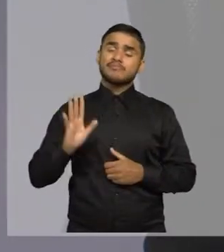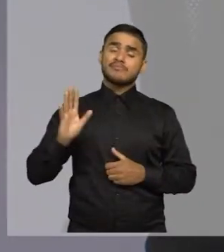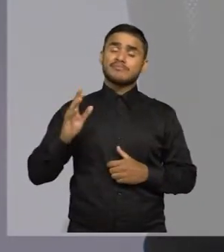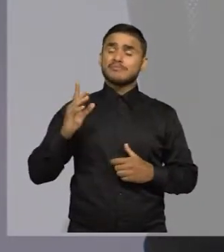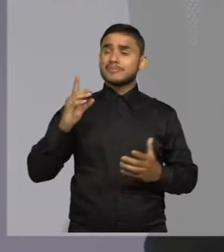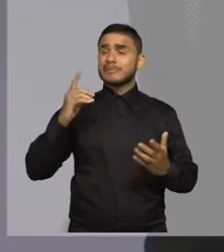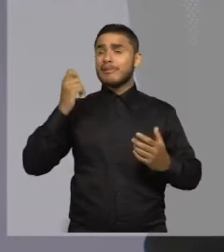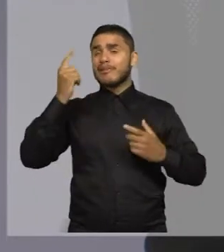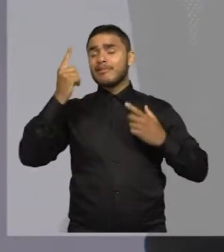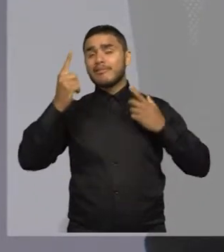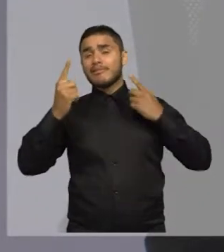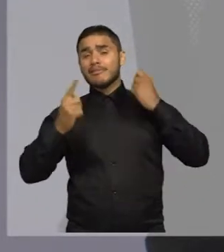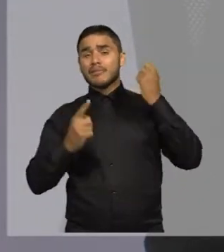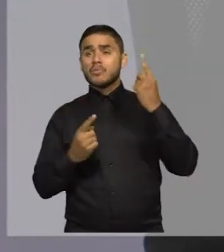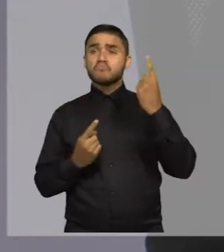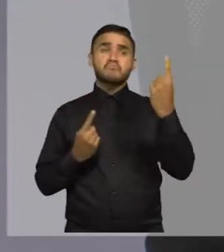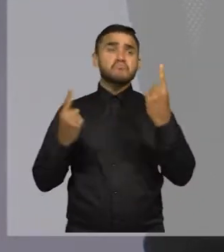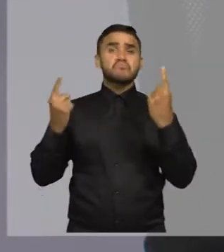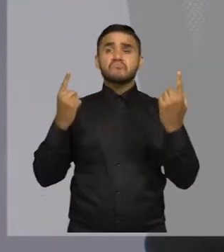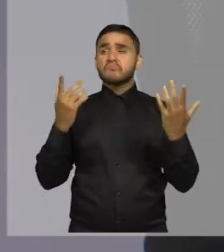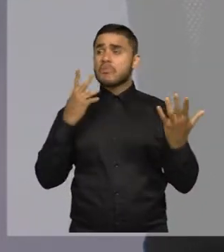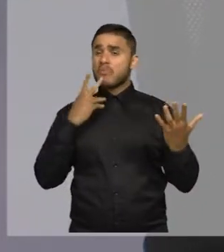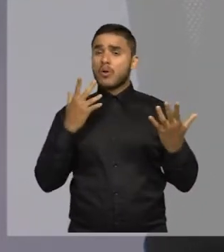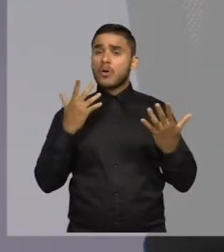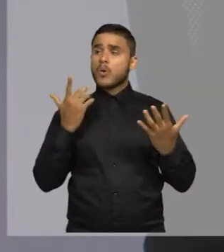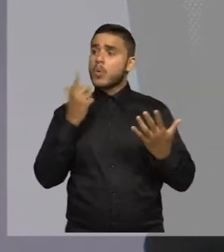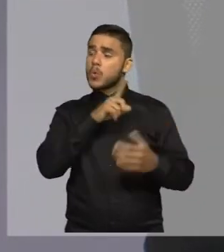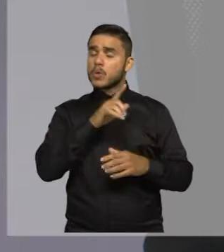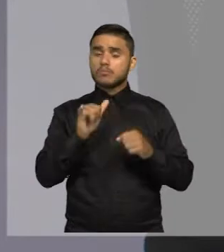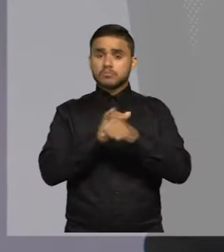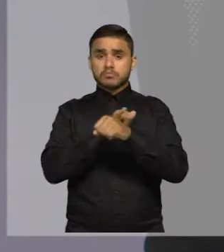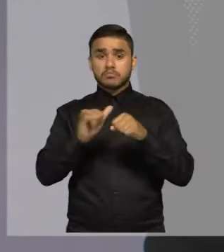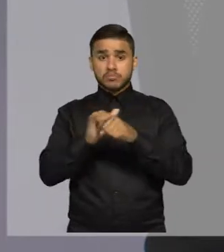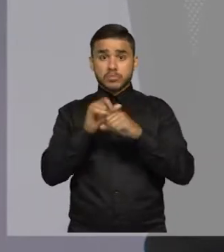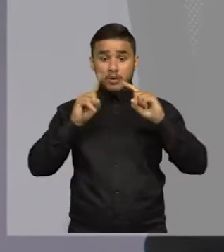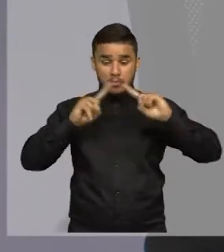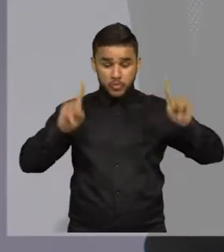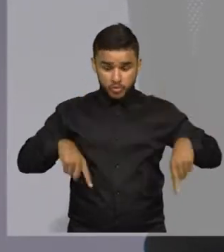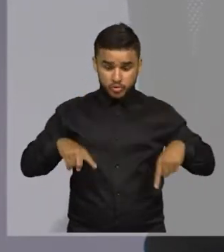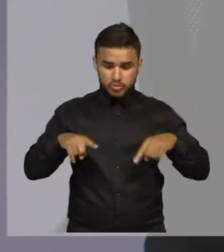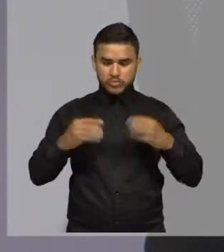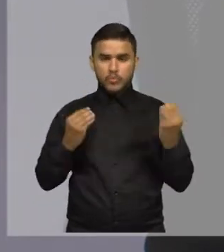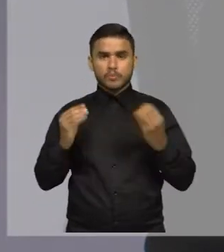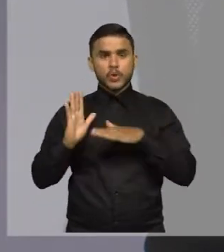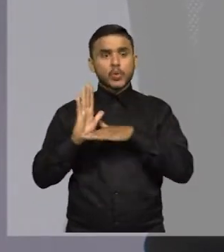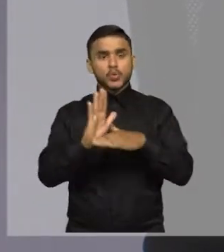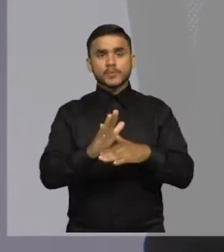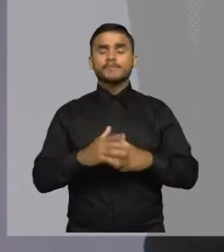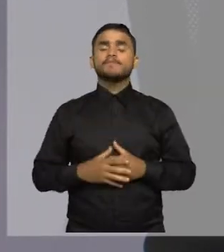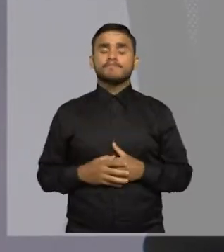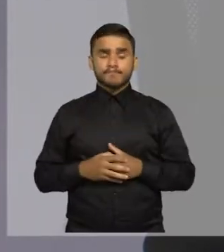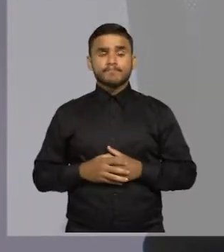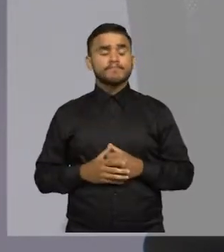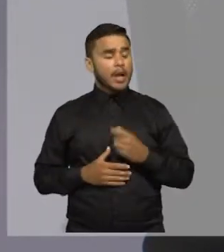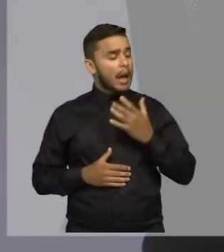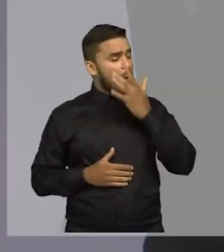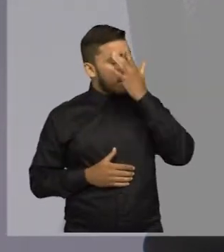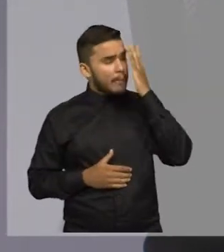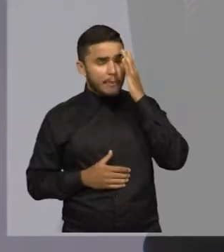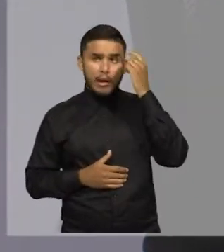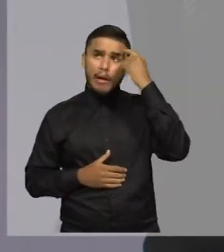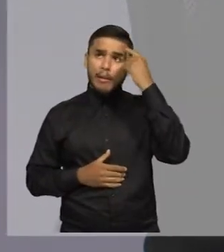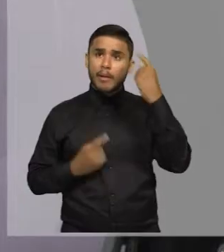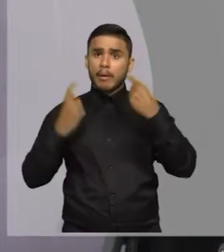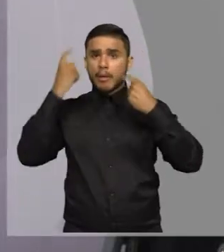exceções de um ou outro instrumento da mídia, o pessoal só começou a se preocupar,